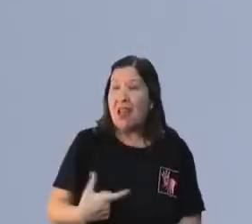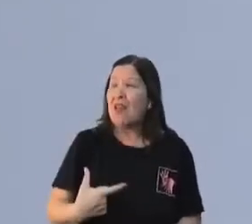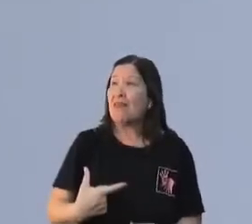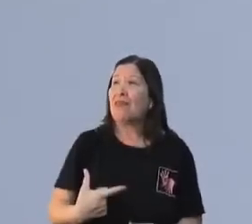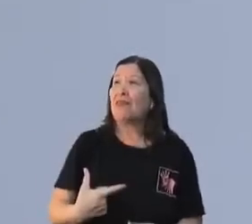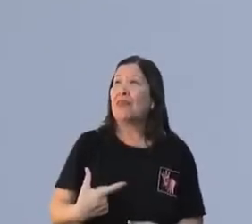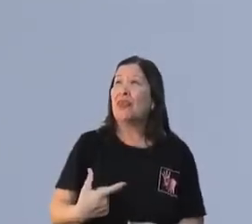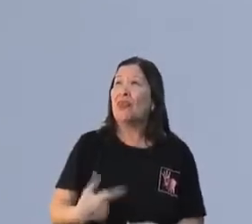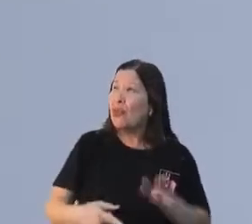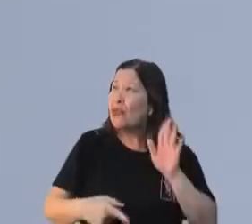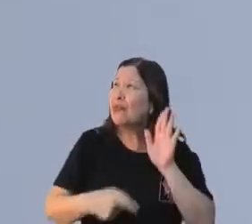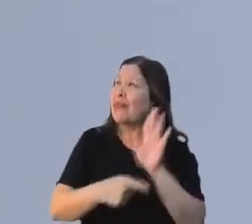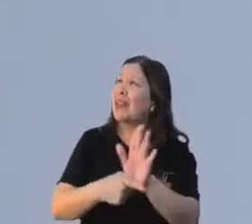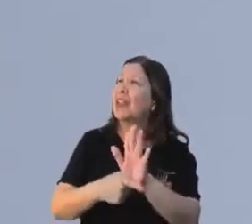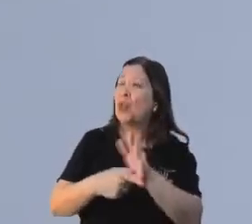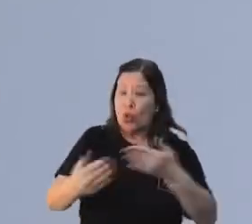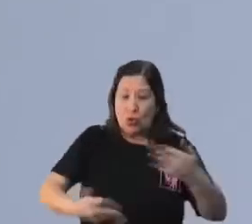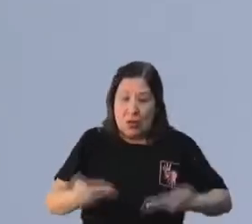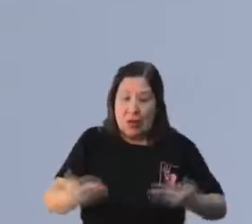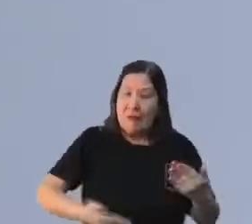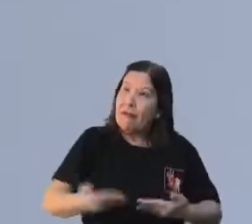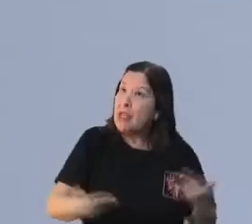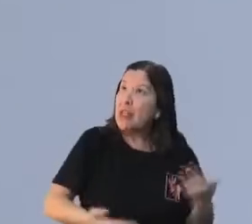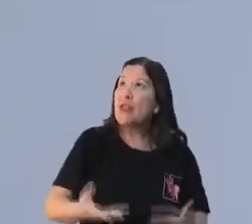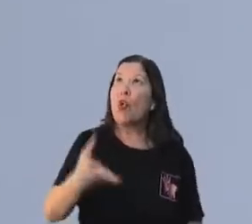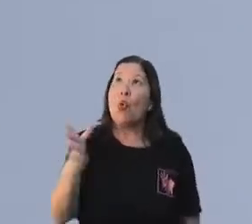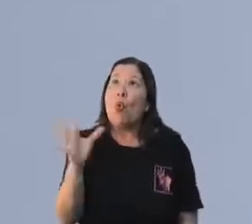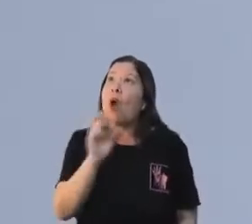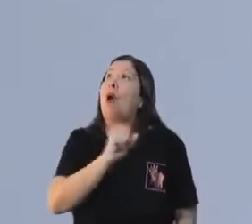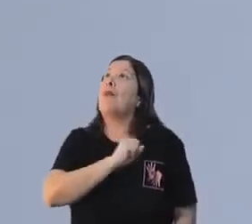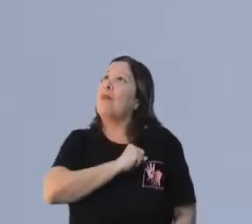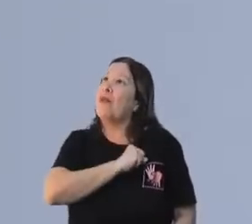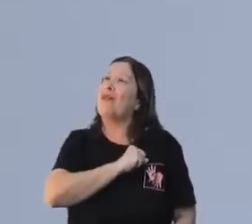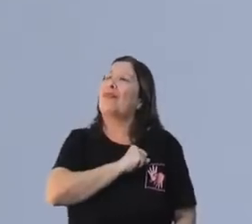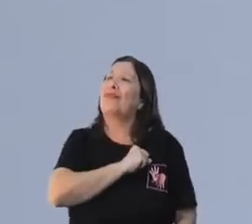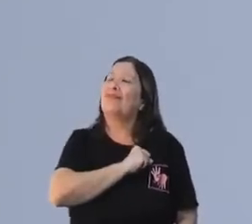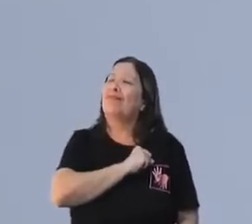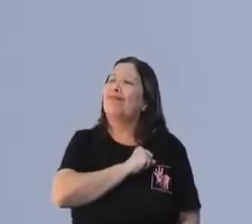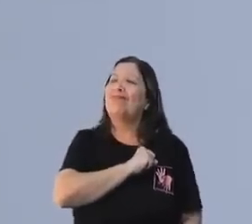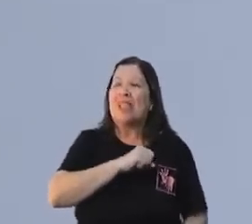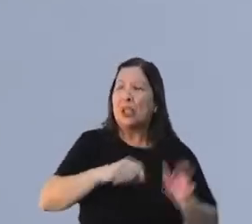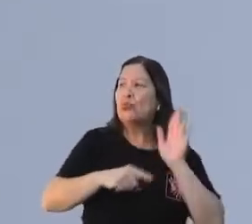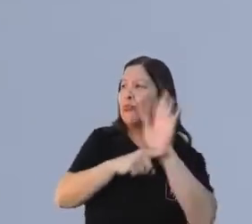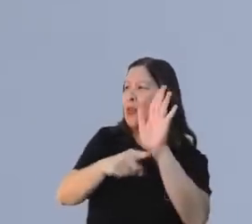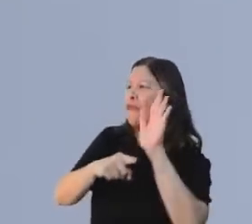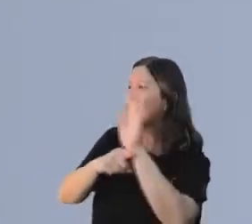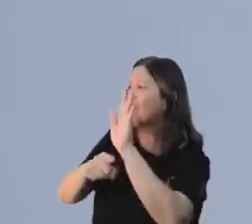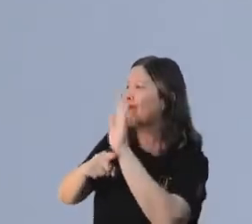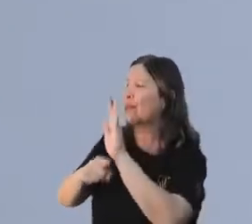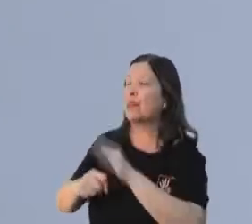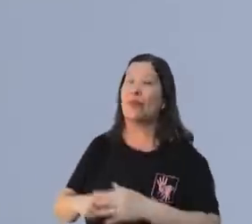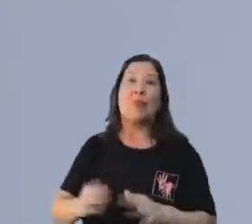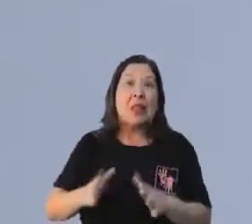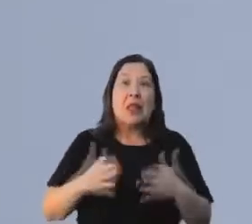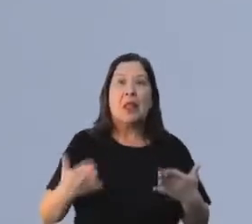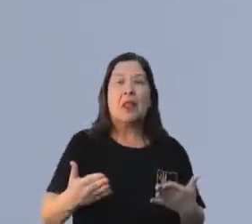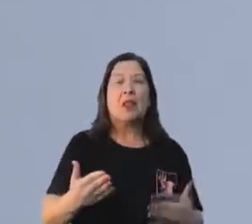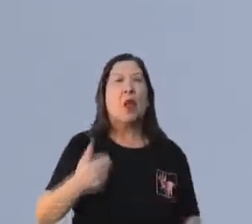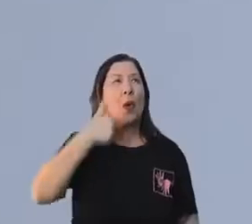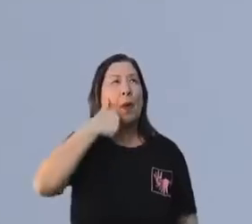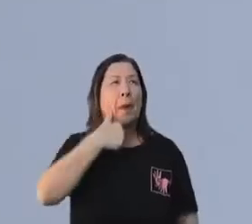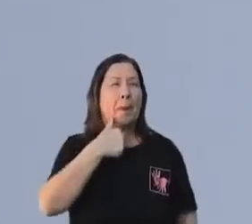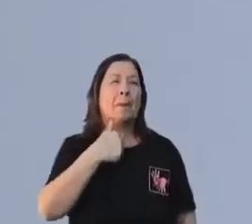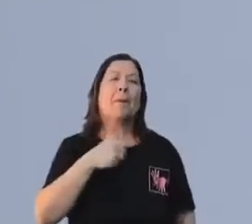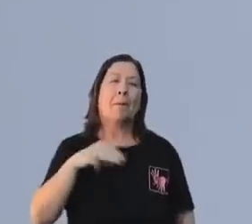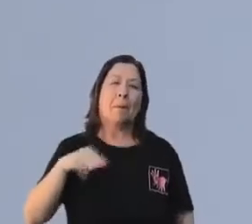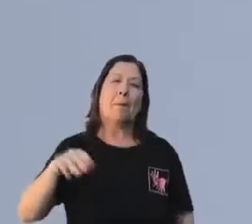Jesus? Estou fazendo tudo o que eu posso para Jesus? Maria fez o que